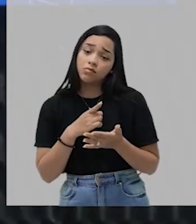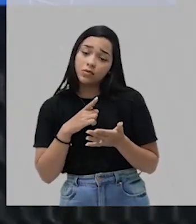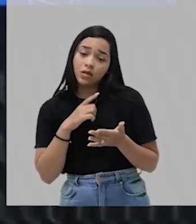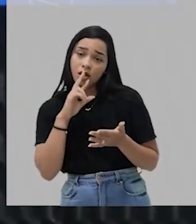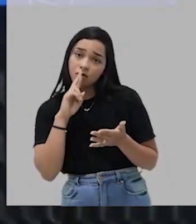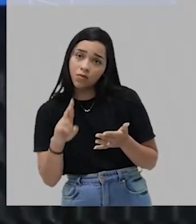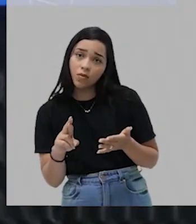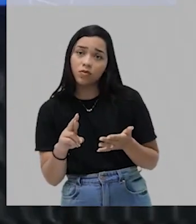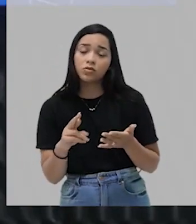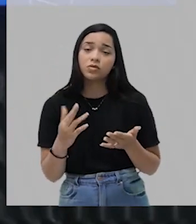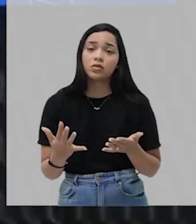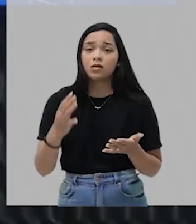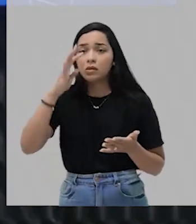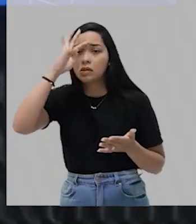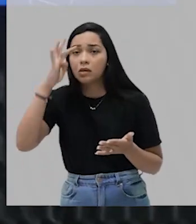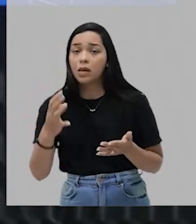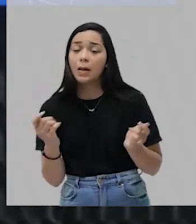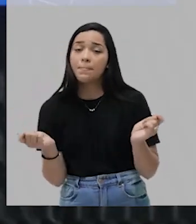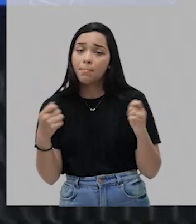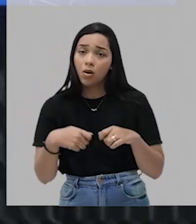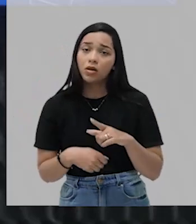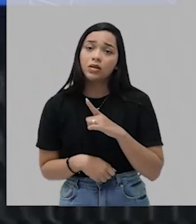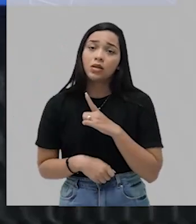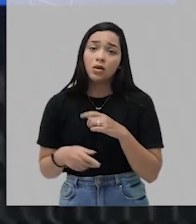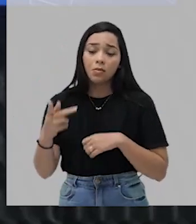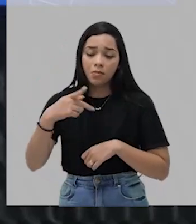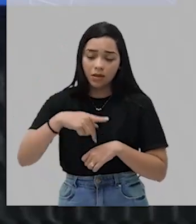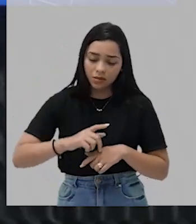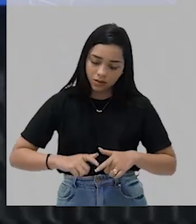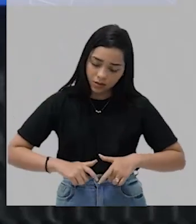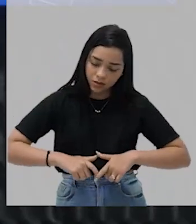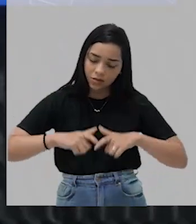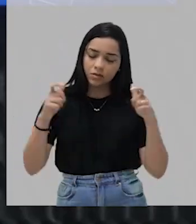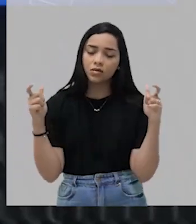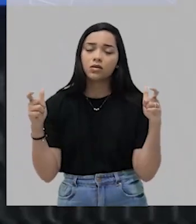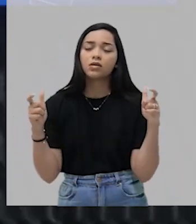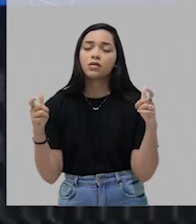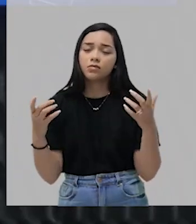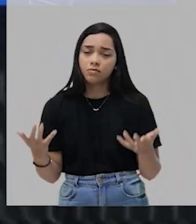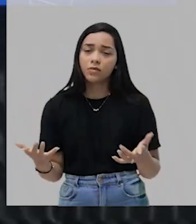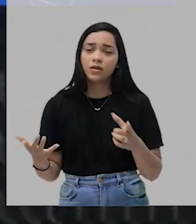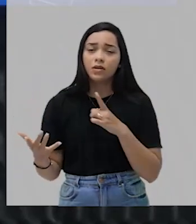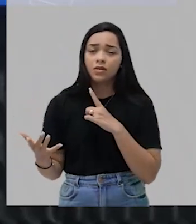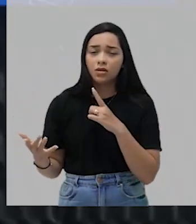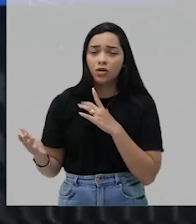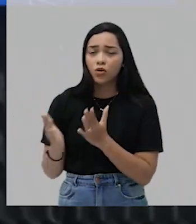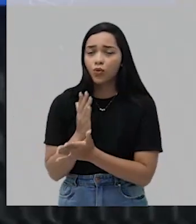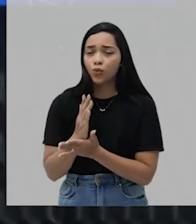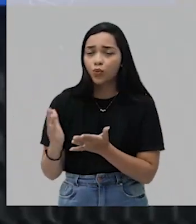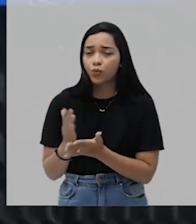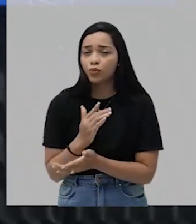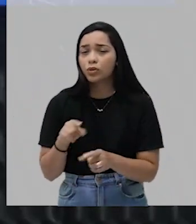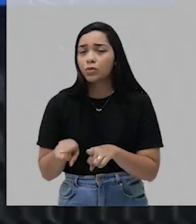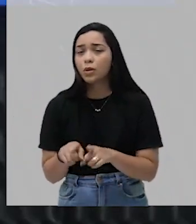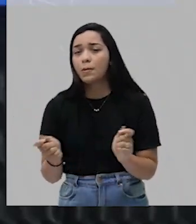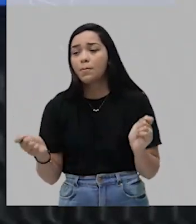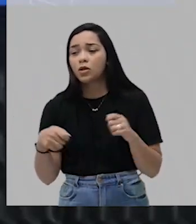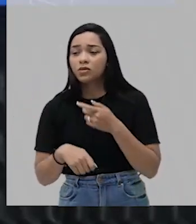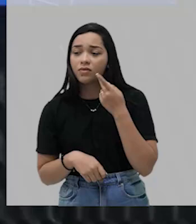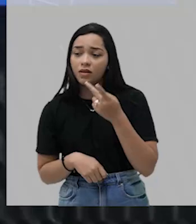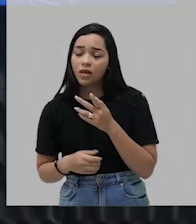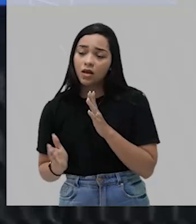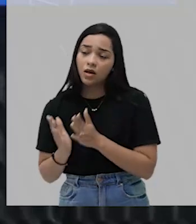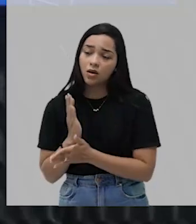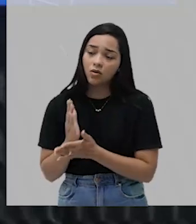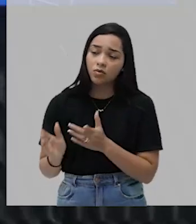como soluções, para que se possa ter um país crescendo, certo? Alguns desses pontos, podemos até dizer que alguns